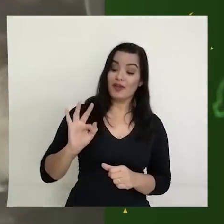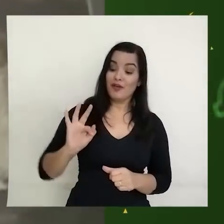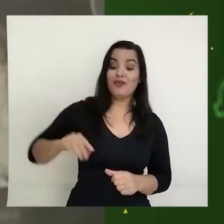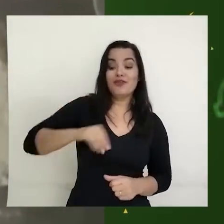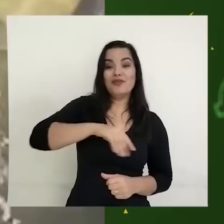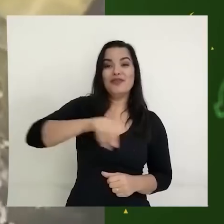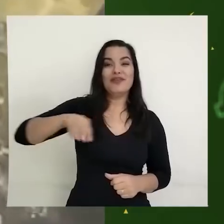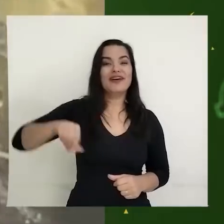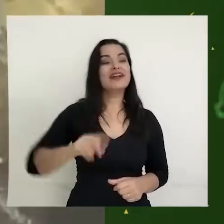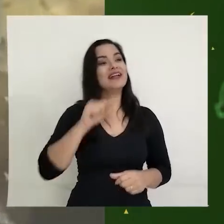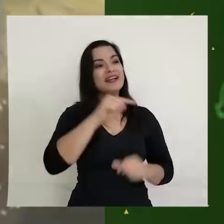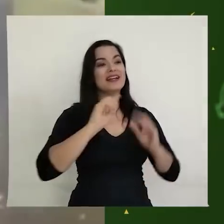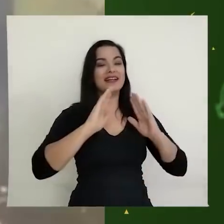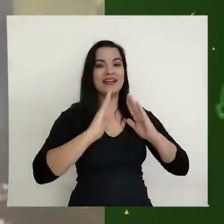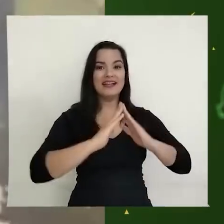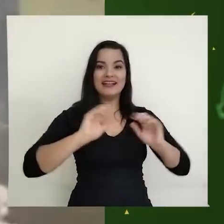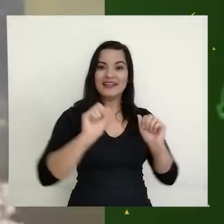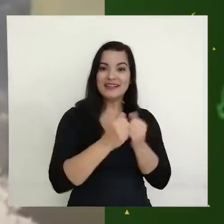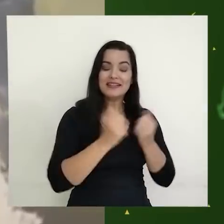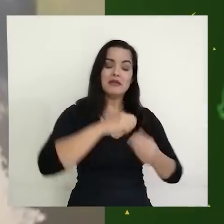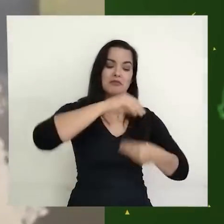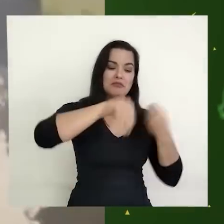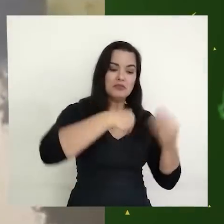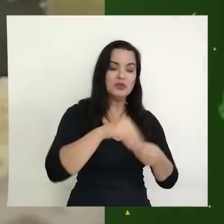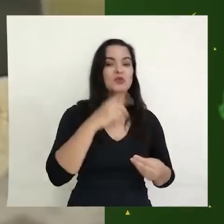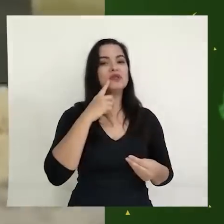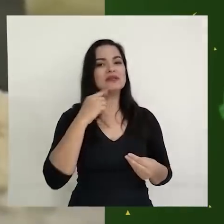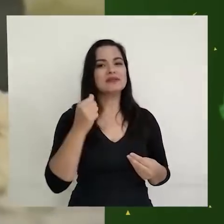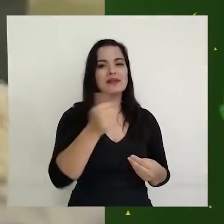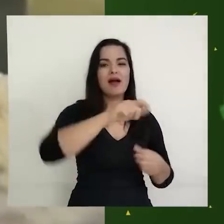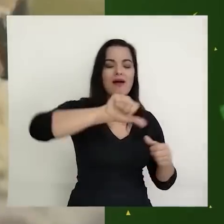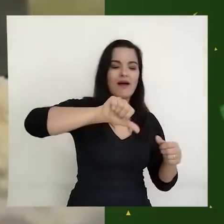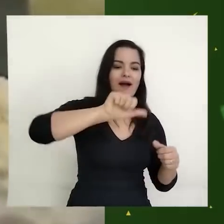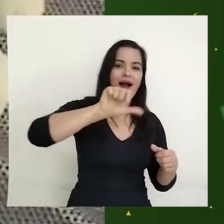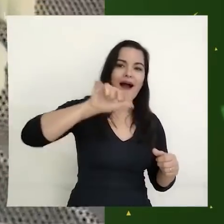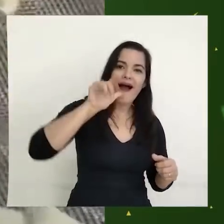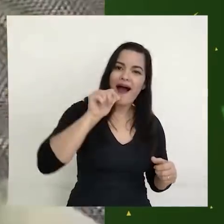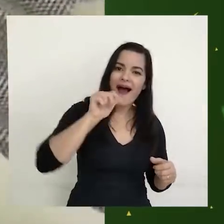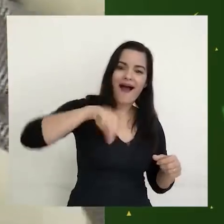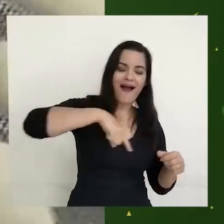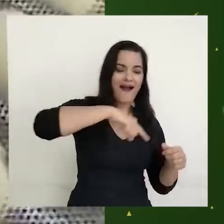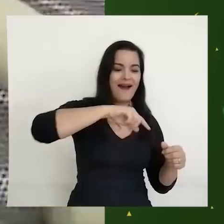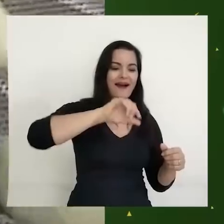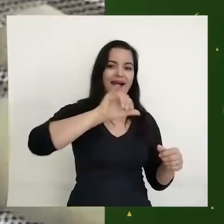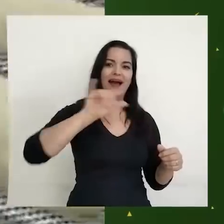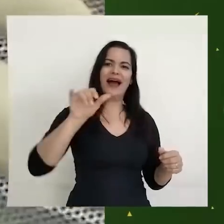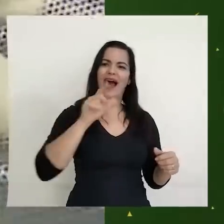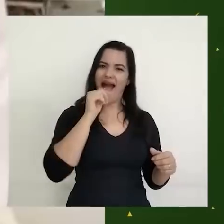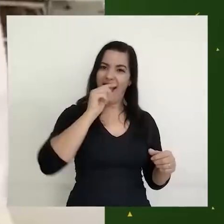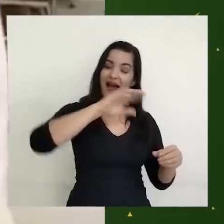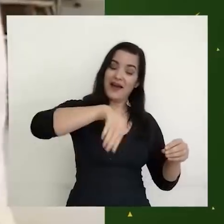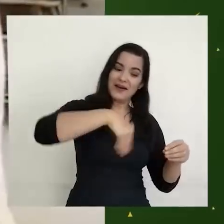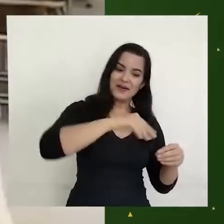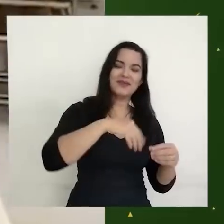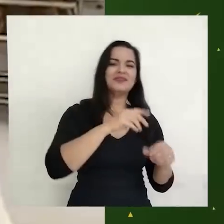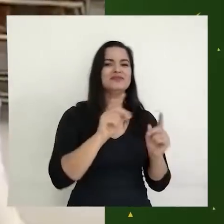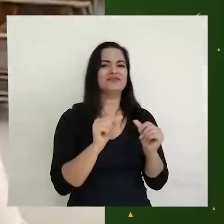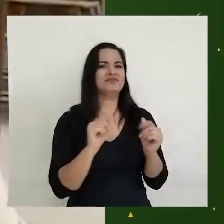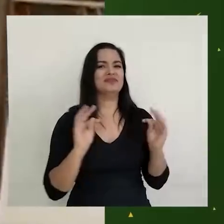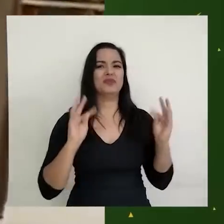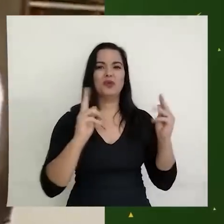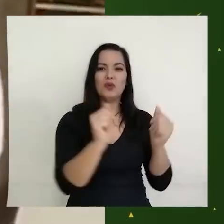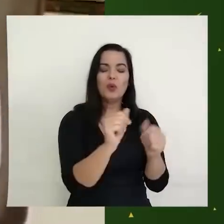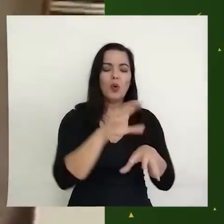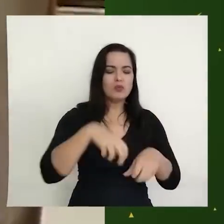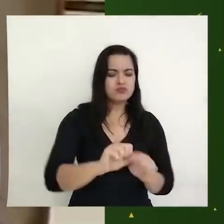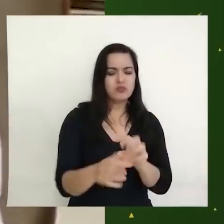com sal, água, gordura e fermento, e virou uma massa que descansou por um tempo e foi levada ao